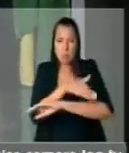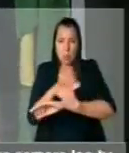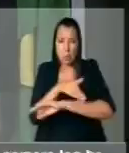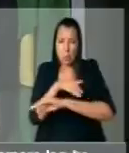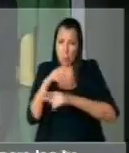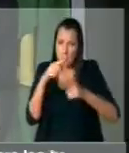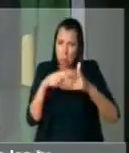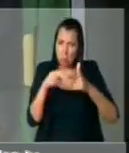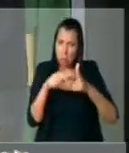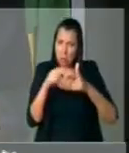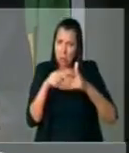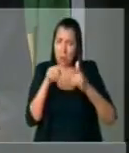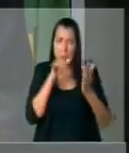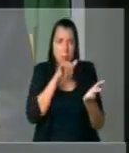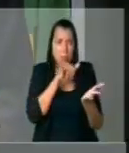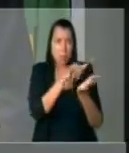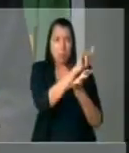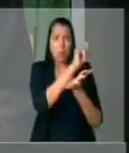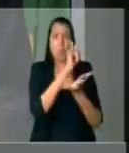num porto, num aeroporto